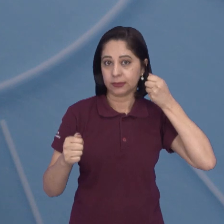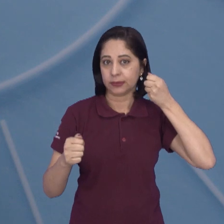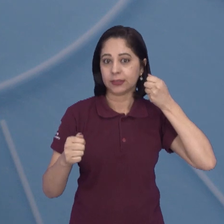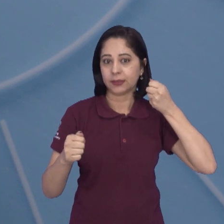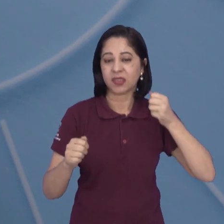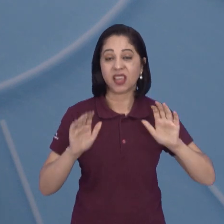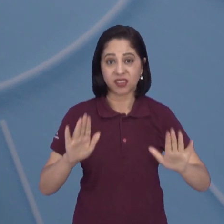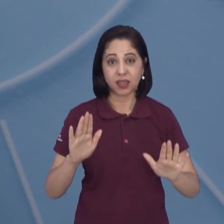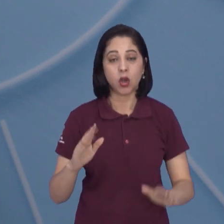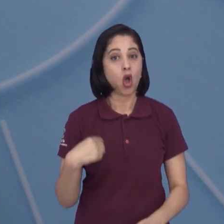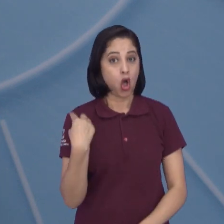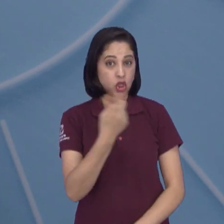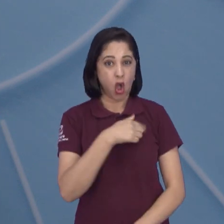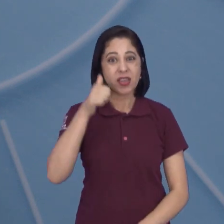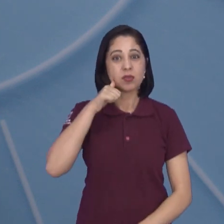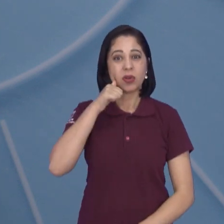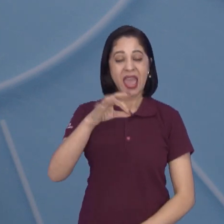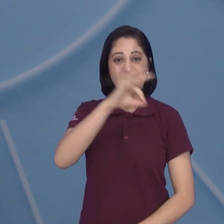em média, o equivalente a